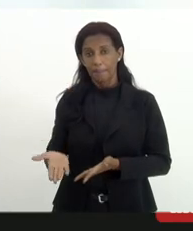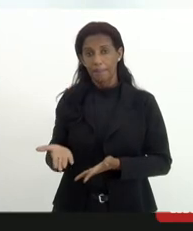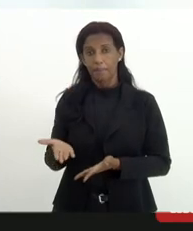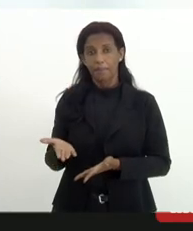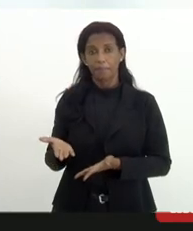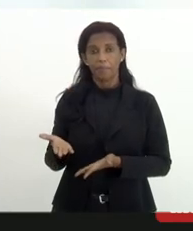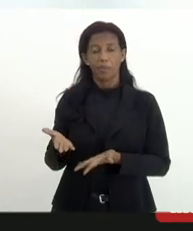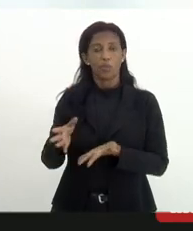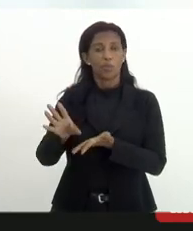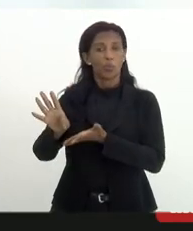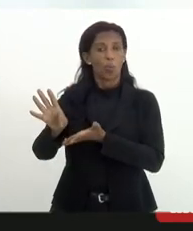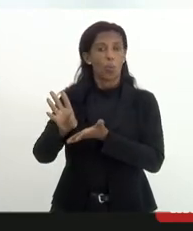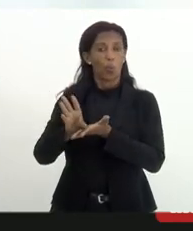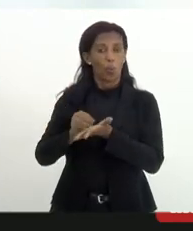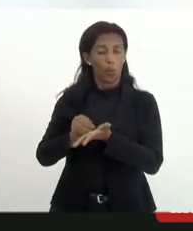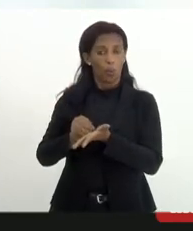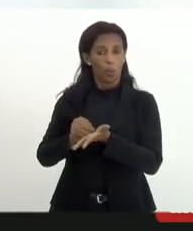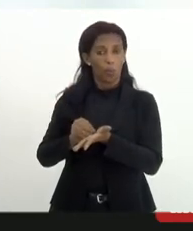desse protocolo